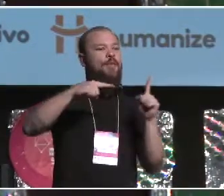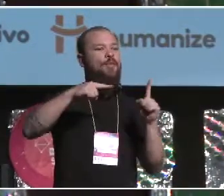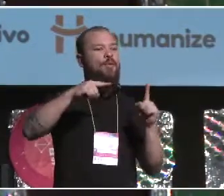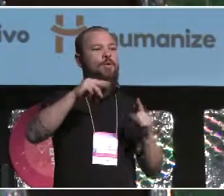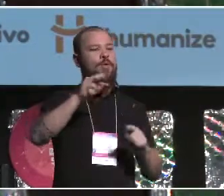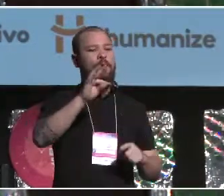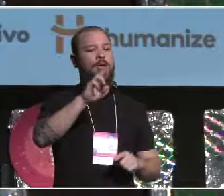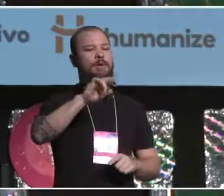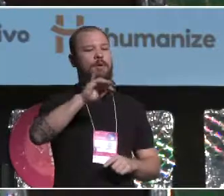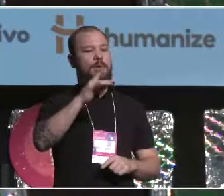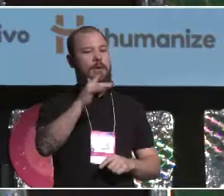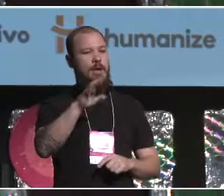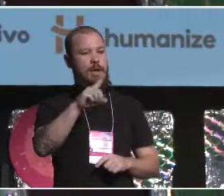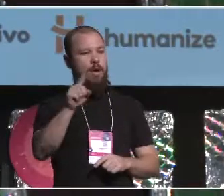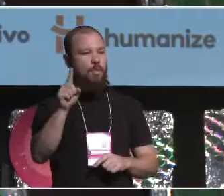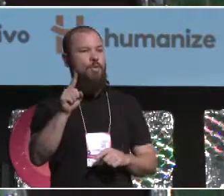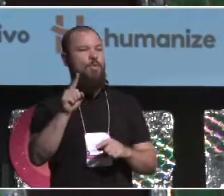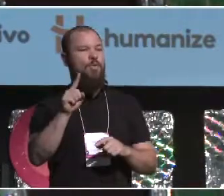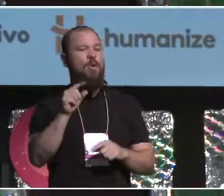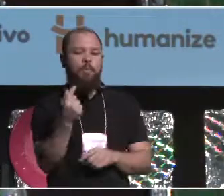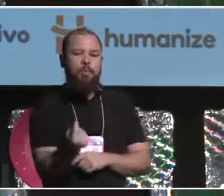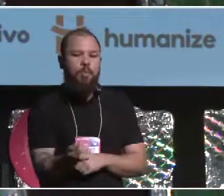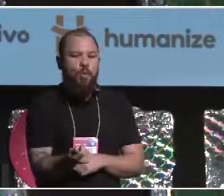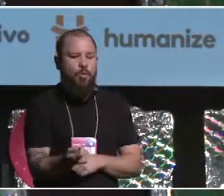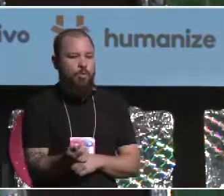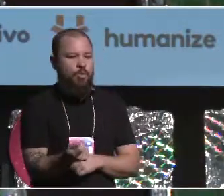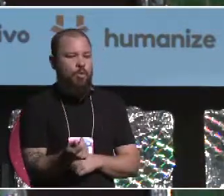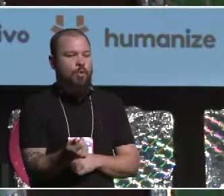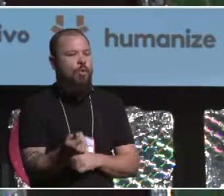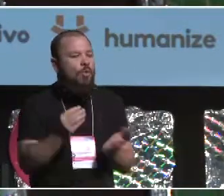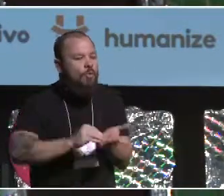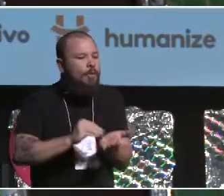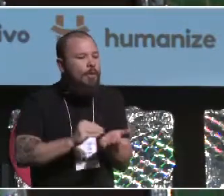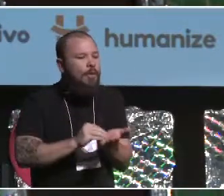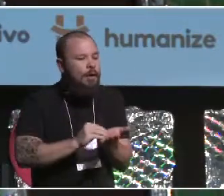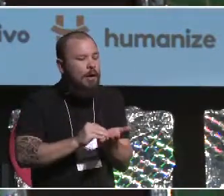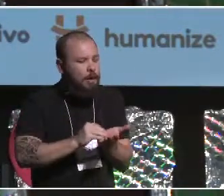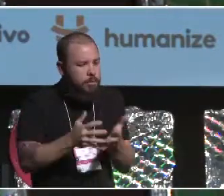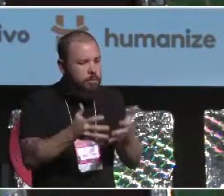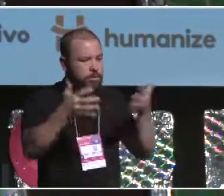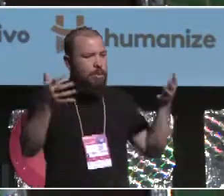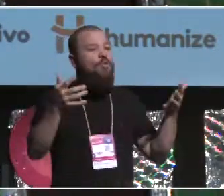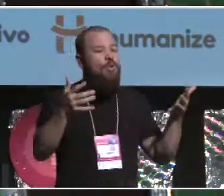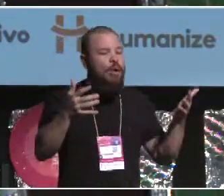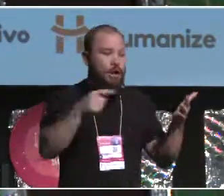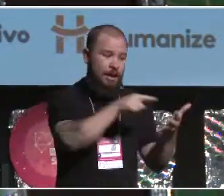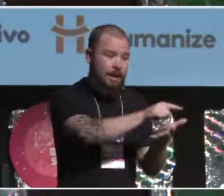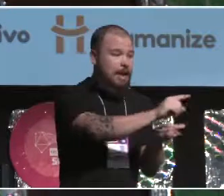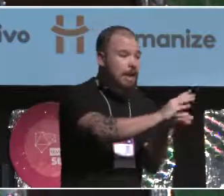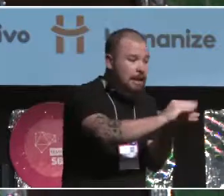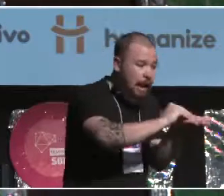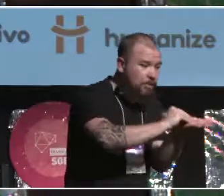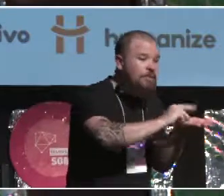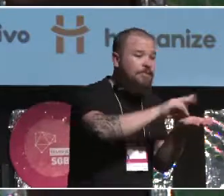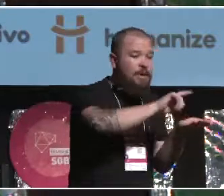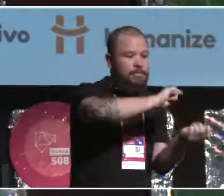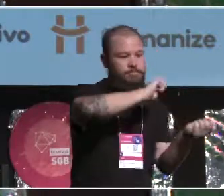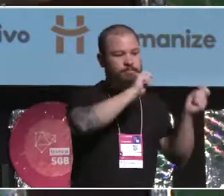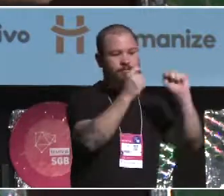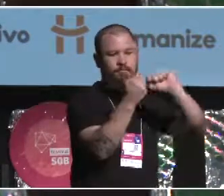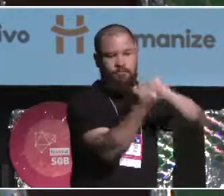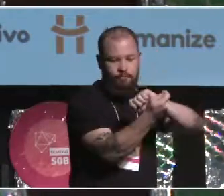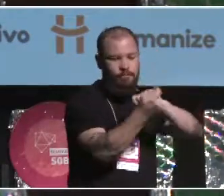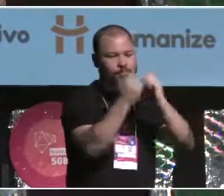mundo. Ainda é muito pouco. E o que a gente precisa para crescer? Precisamos de dados, sim, que vão se transformar em métricas